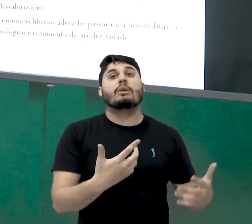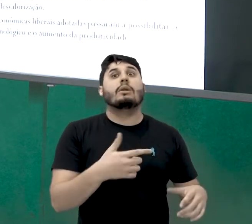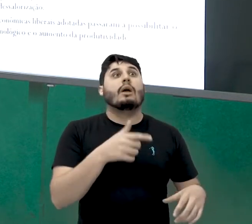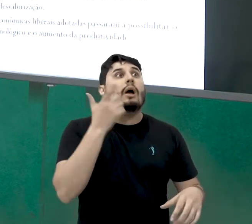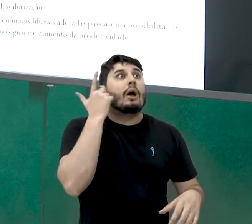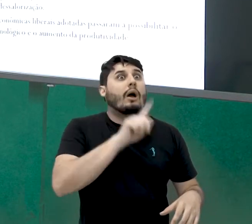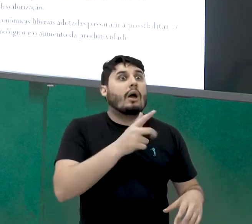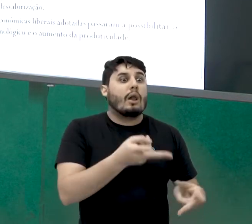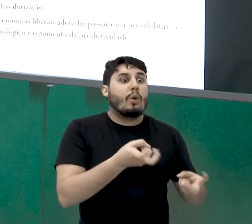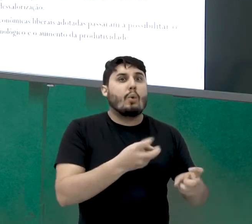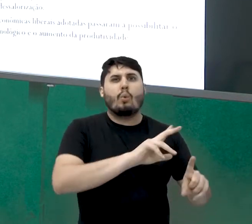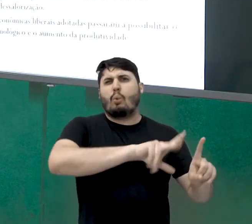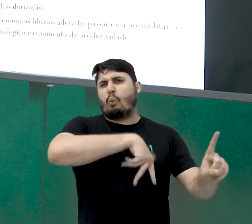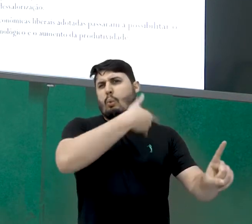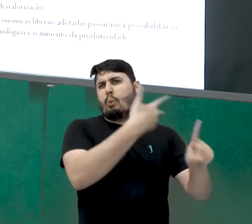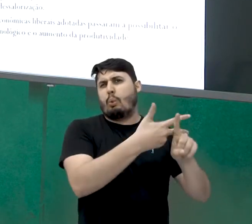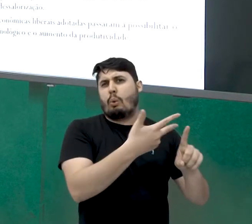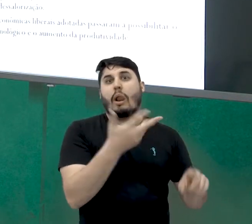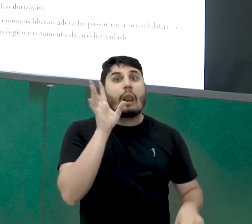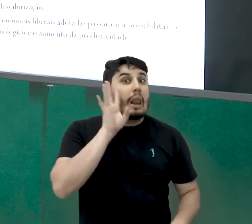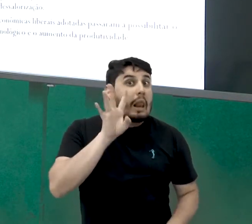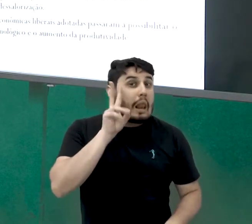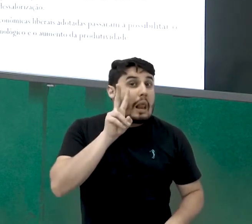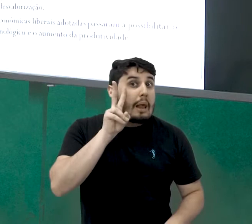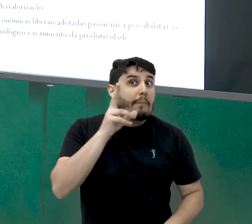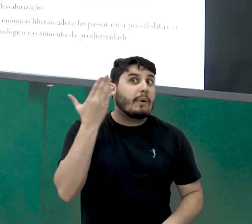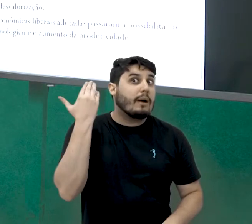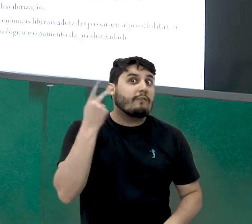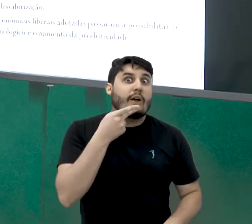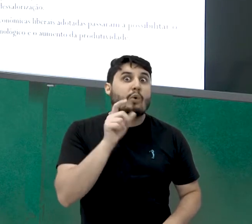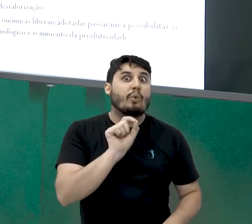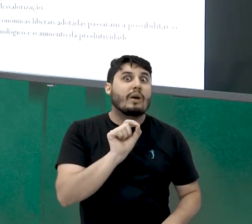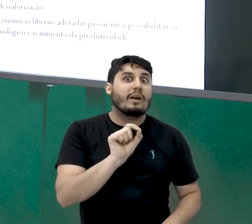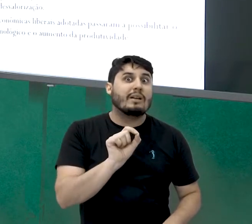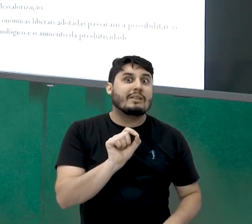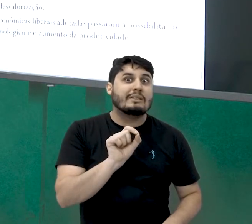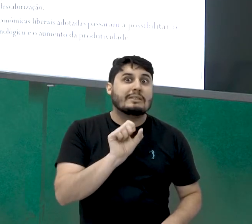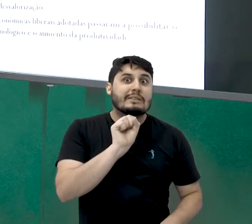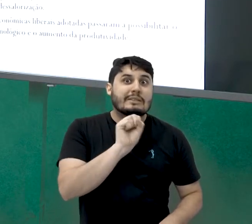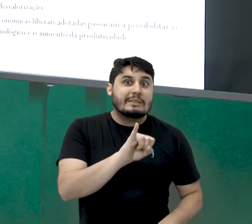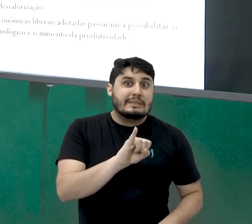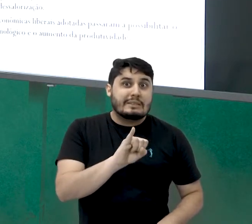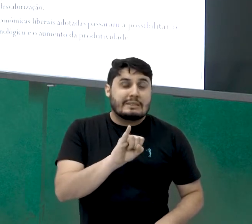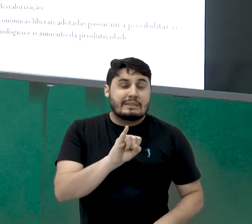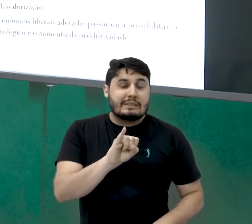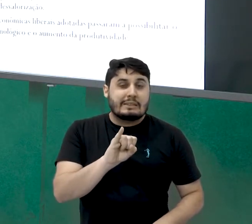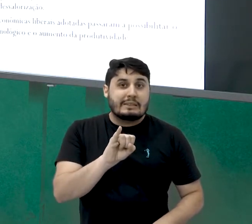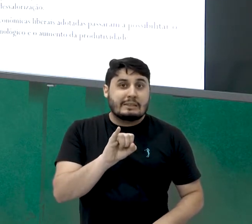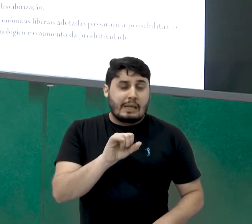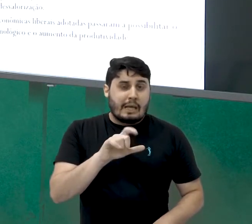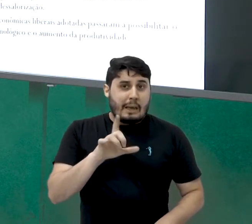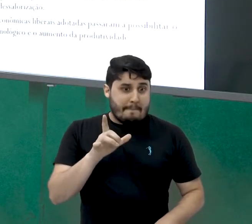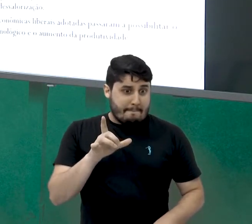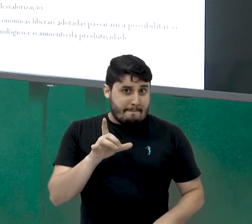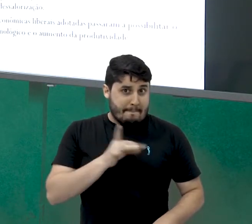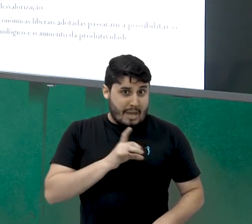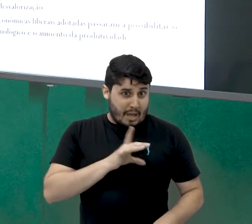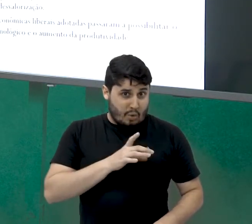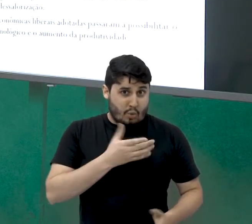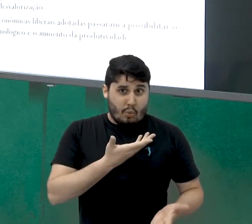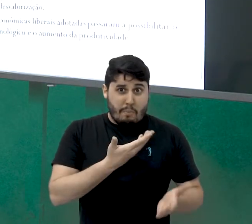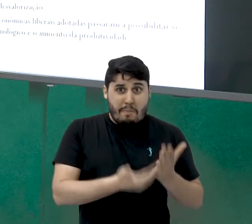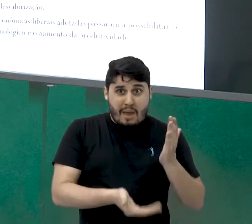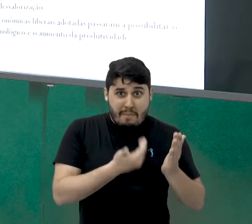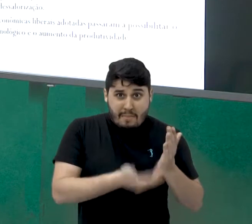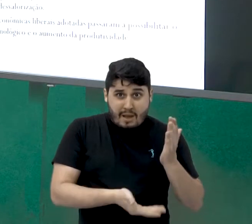maior também. Lembra daquele lema? Quem tem medo de perder, tem medo de ganhar. Então, os burgueses adotaram